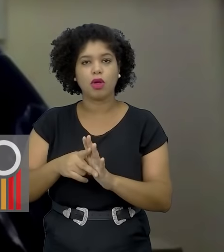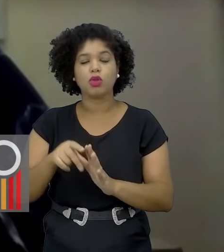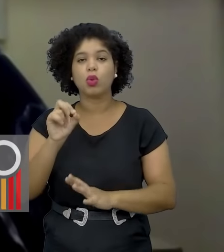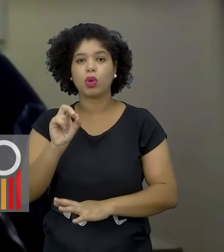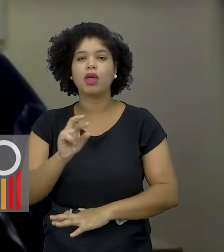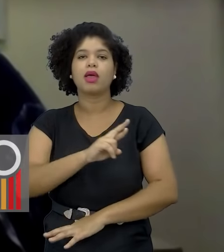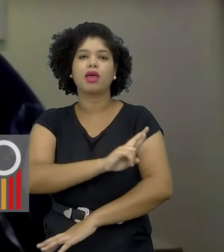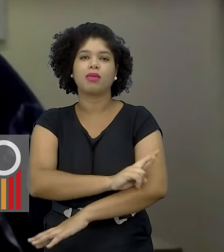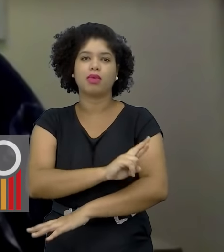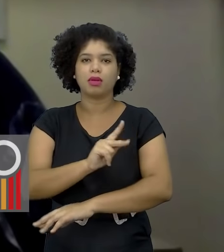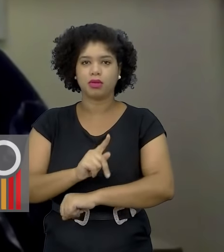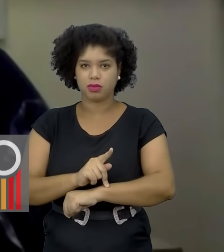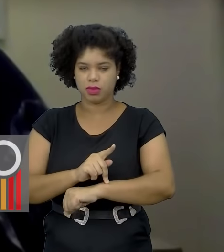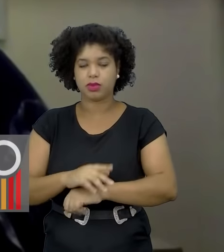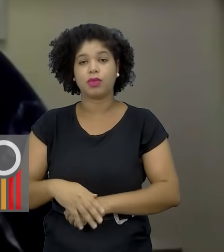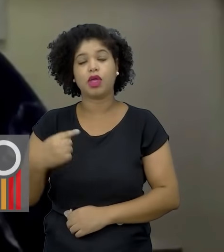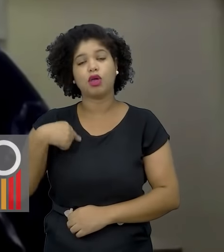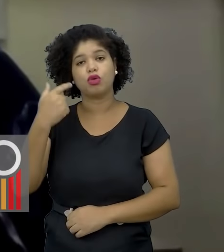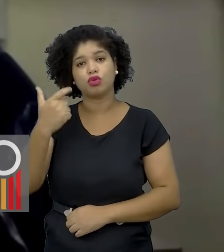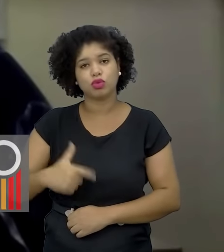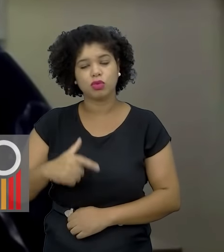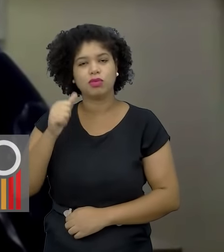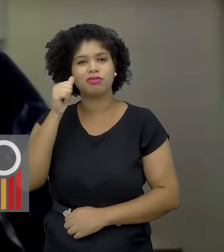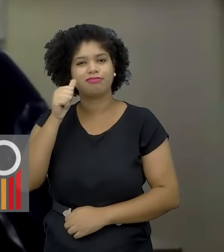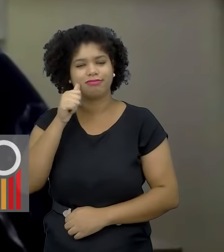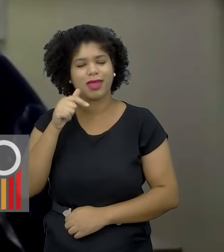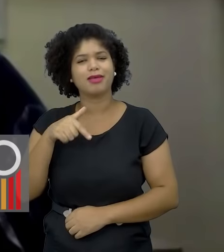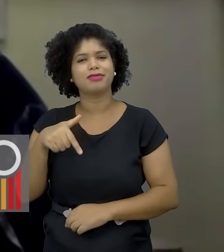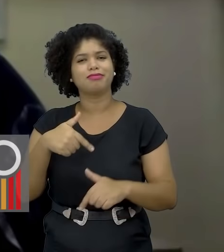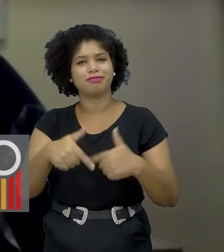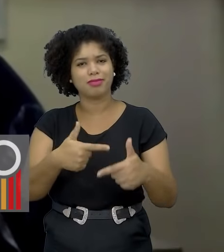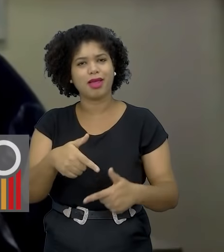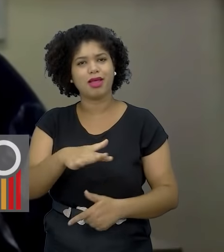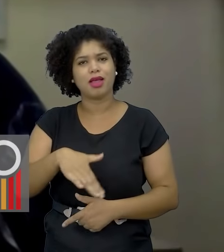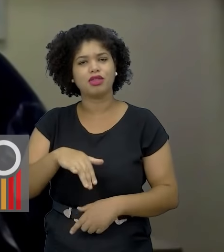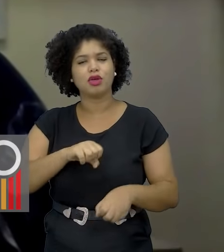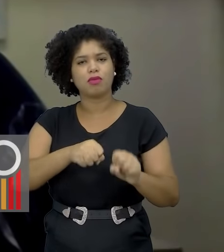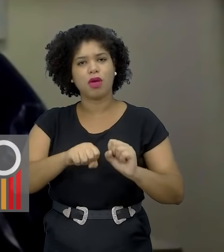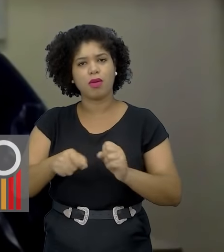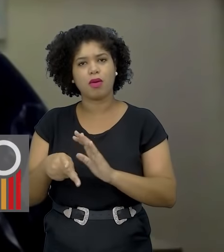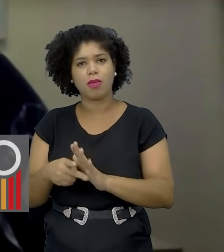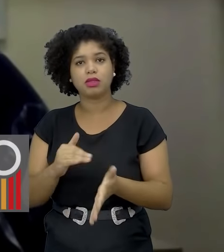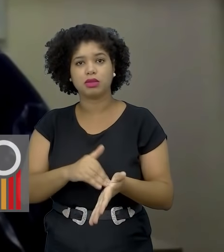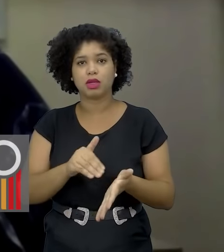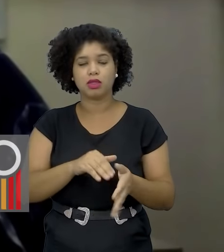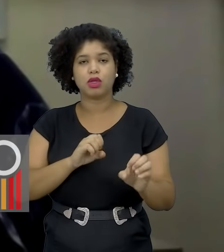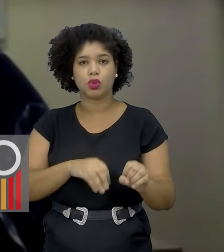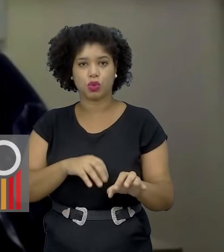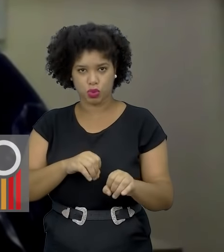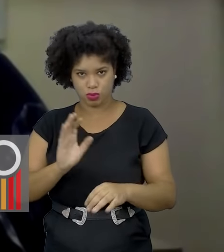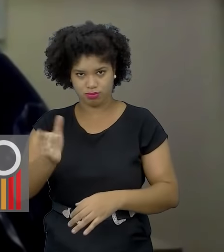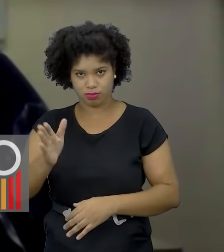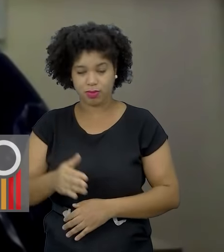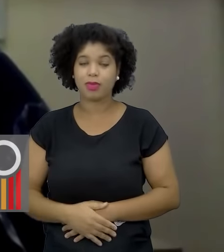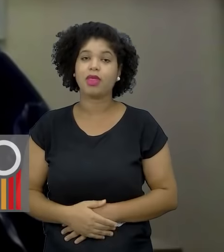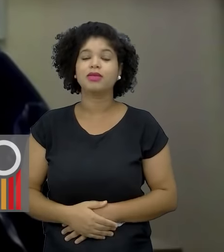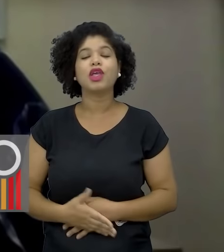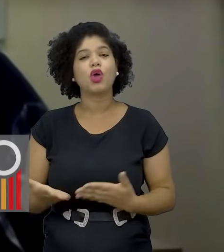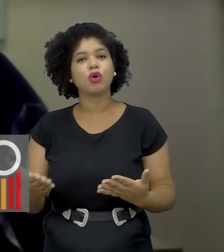Preto, sou formadora já há um bom tempo pela Secretaria da Educação e estou